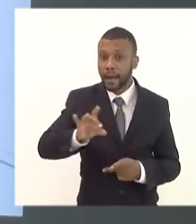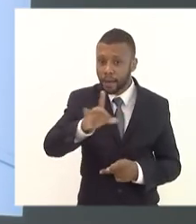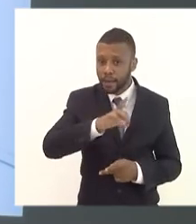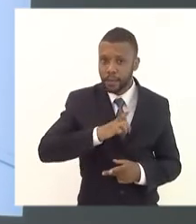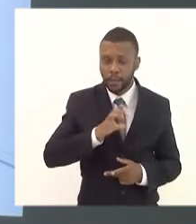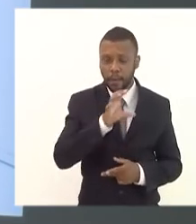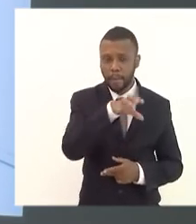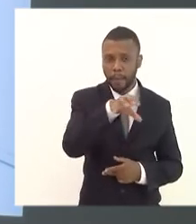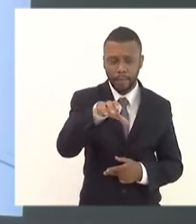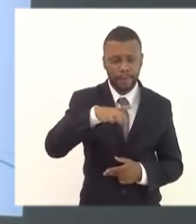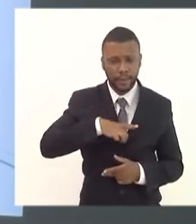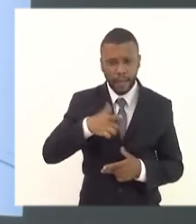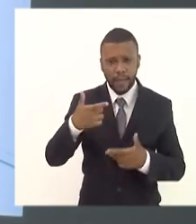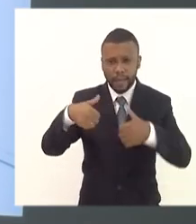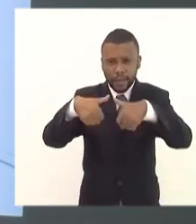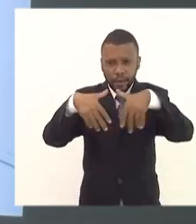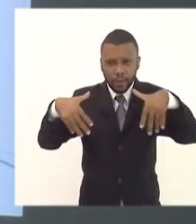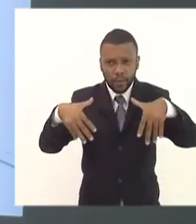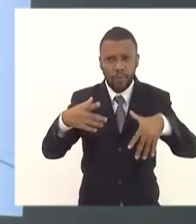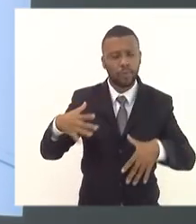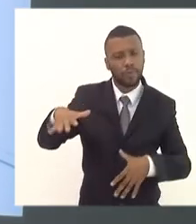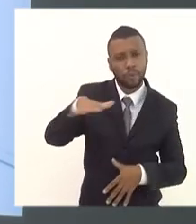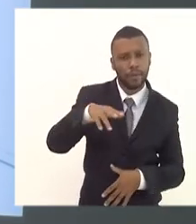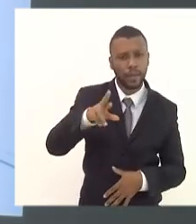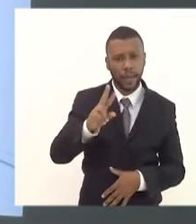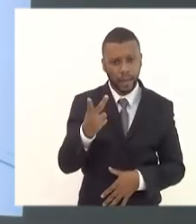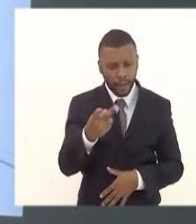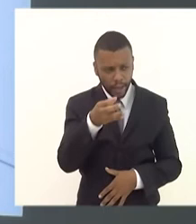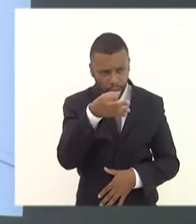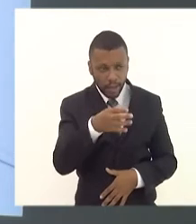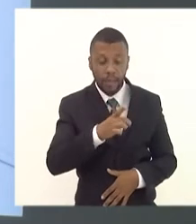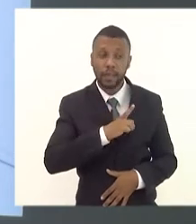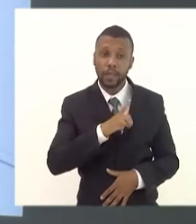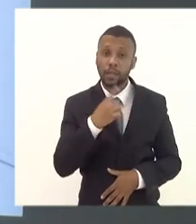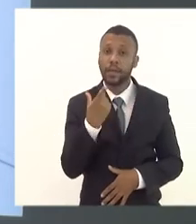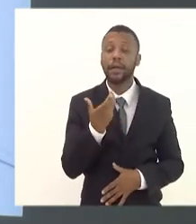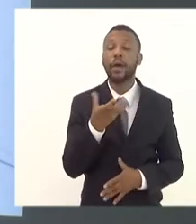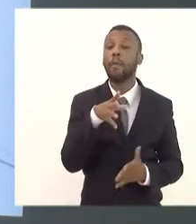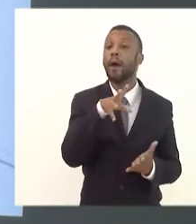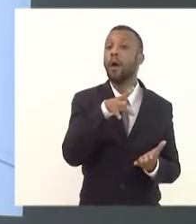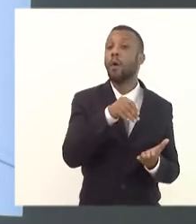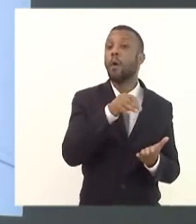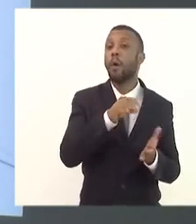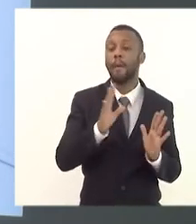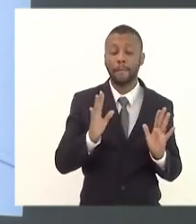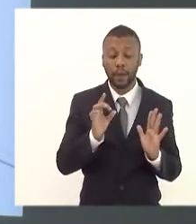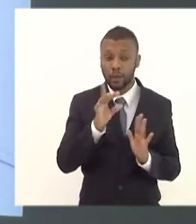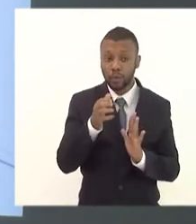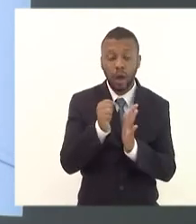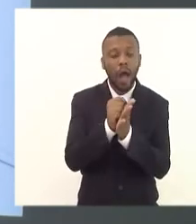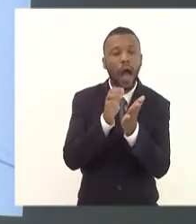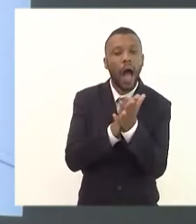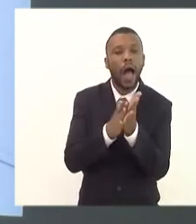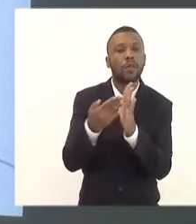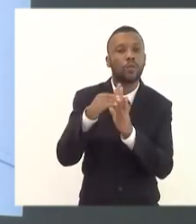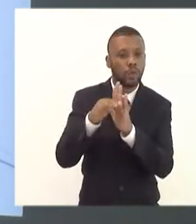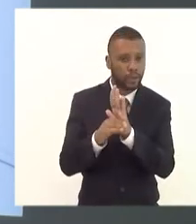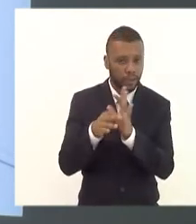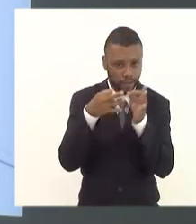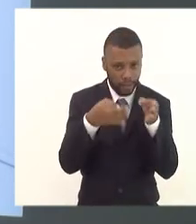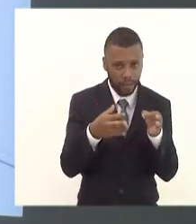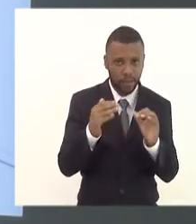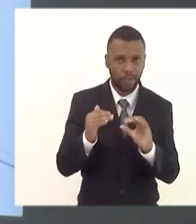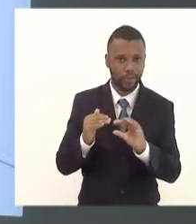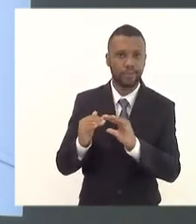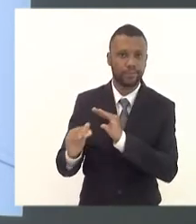com essas RHs? Sim, tem. Quer também? Não, a gente queria uma cópia dele. Então é só porque eu estou anotando aqui. Tá. Para a